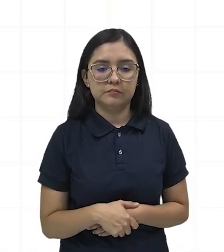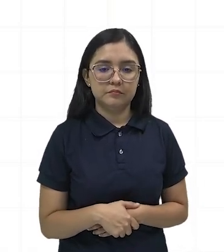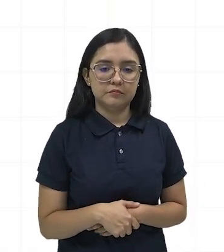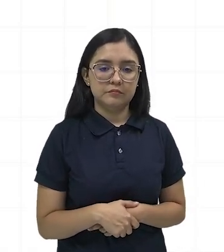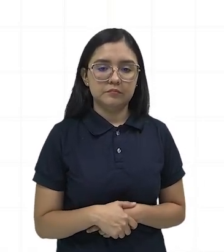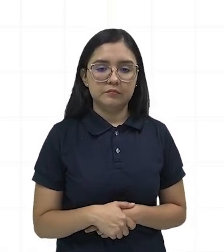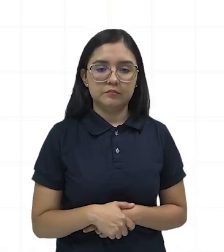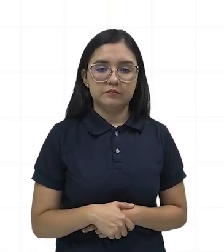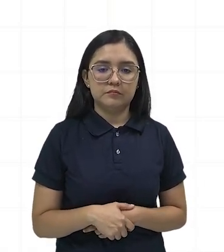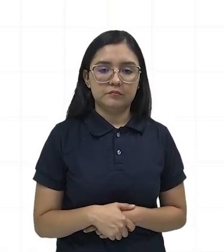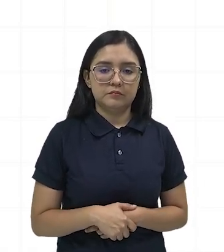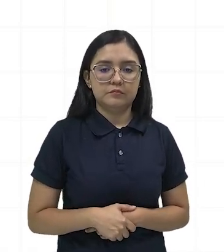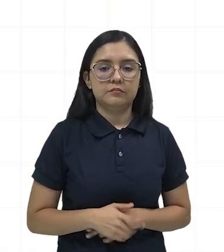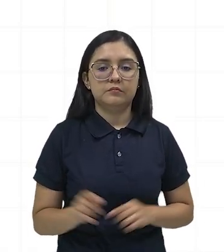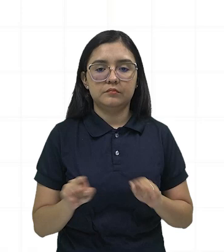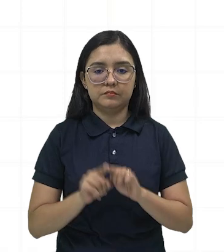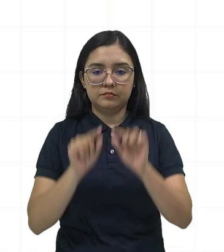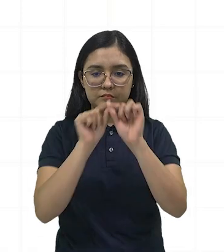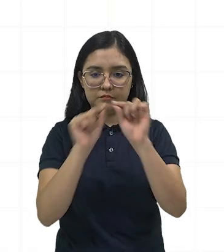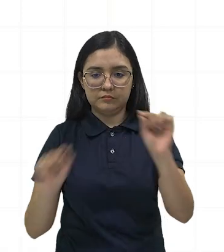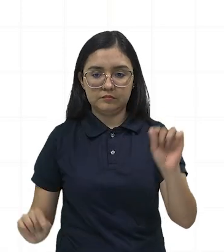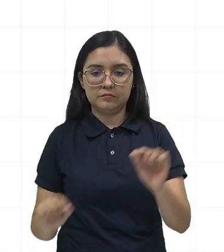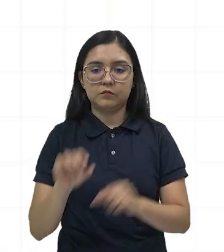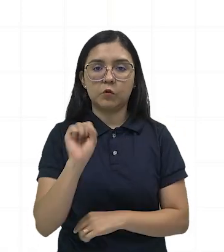E nós temos aqui o